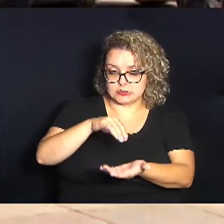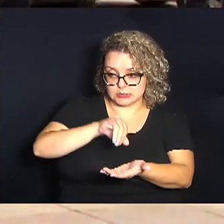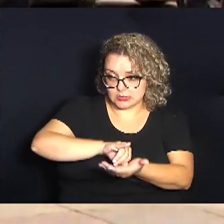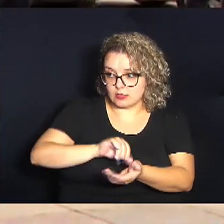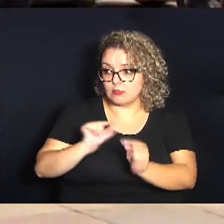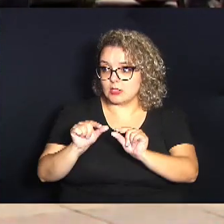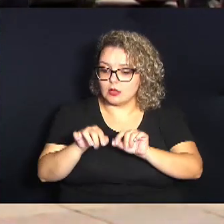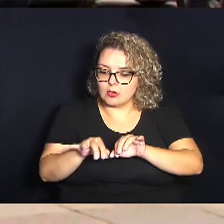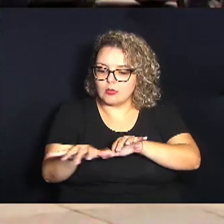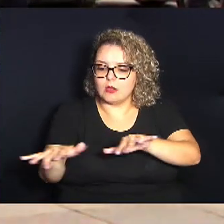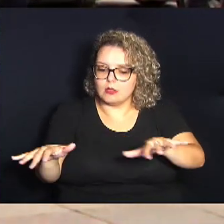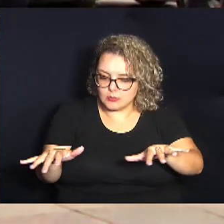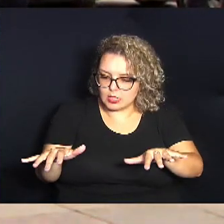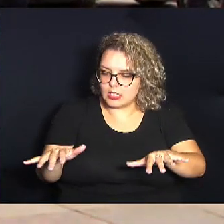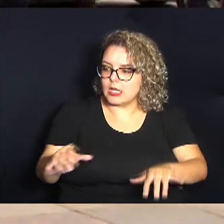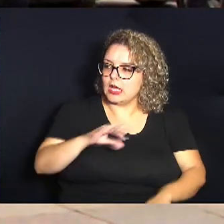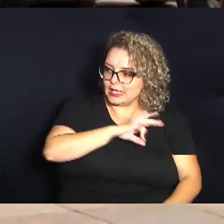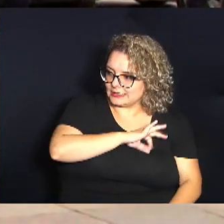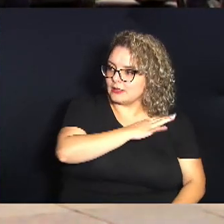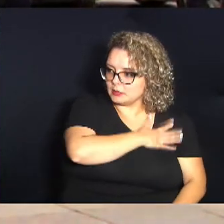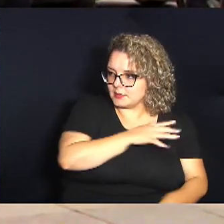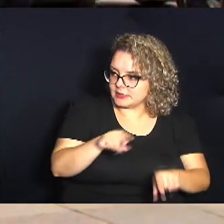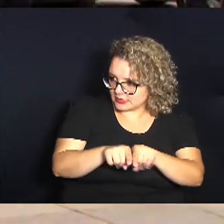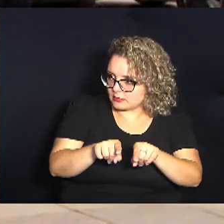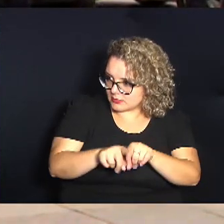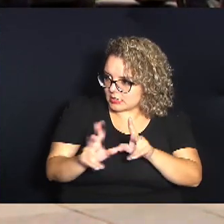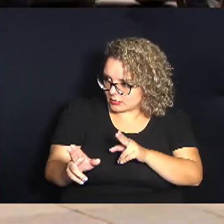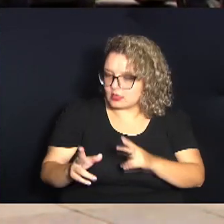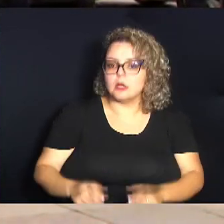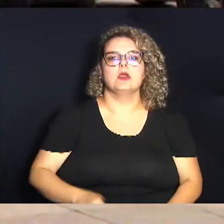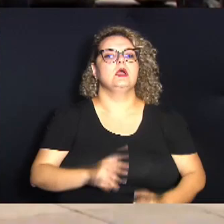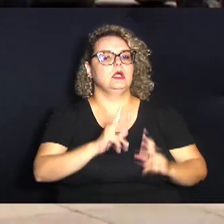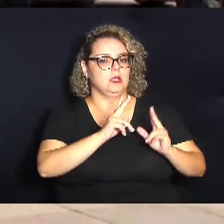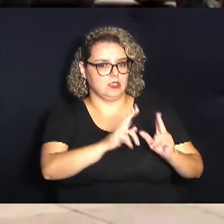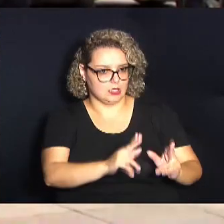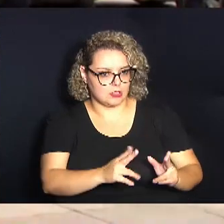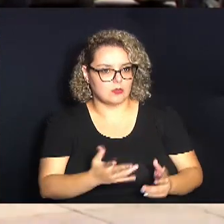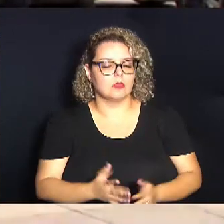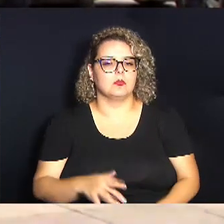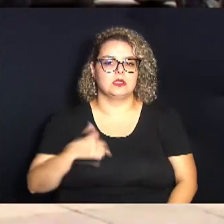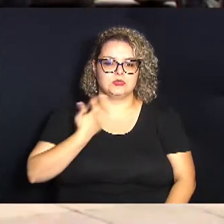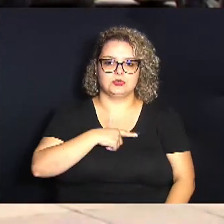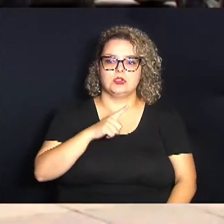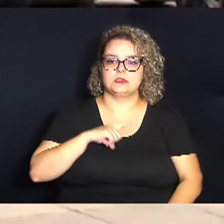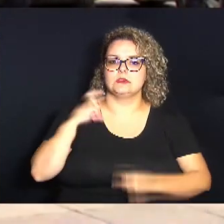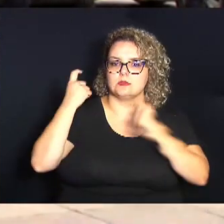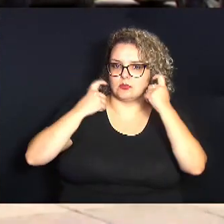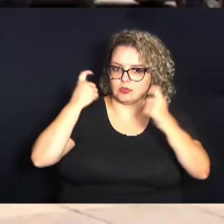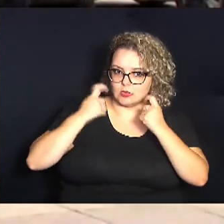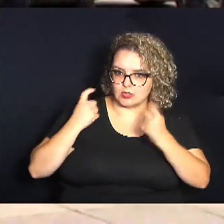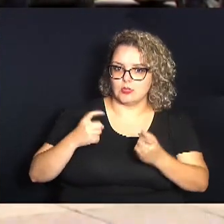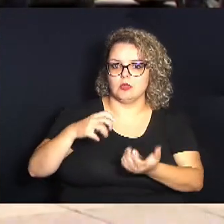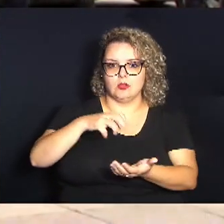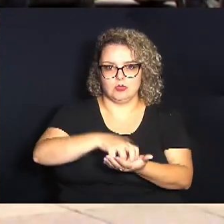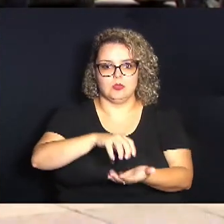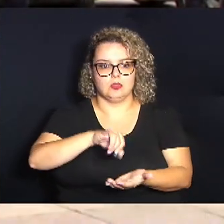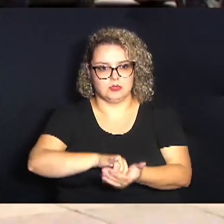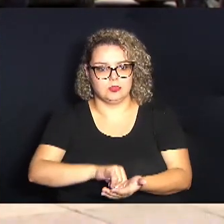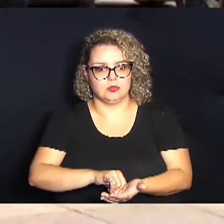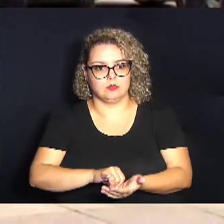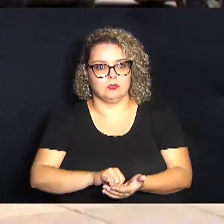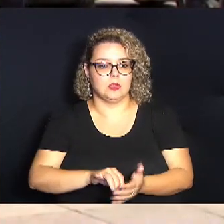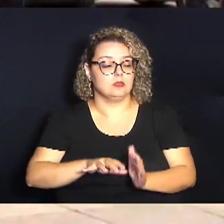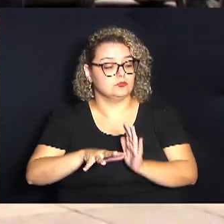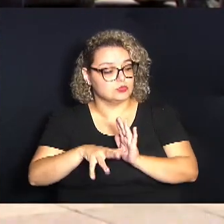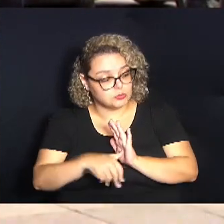pouco descentralizada. A da PM também vai ser nessa mesma linha? Não, igualmente, né, a gente tem uma preocupação com o centro em virtude do aumento de fluxo, mas